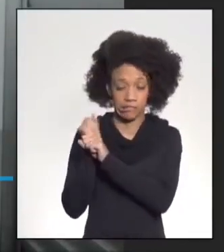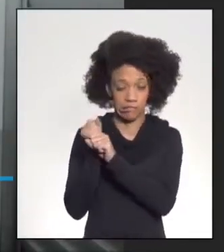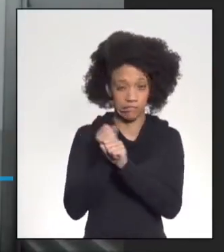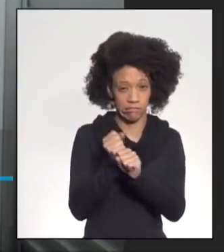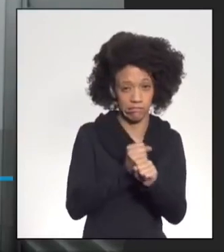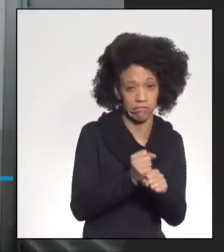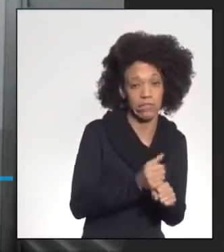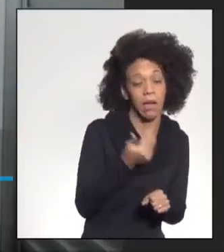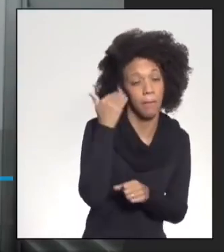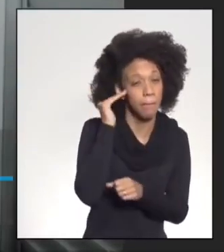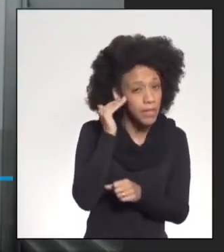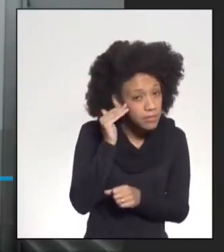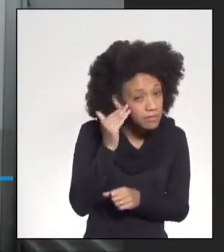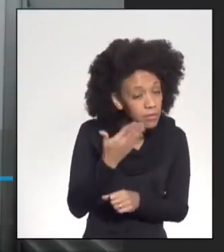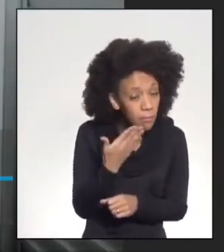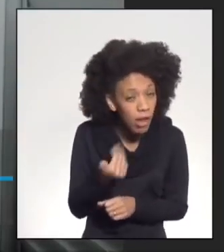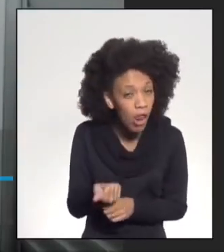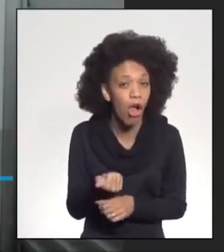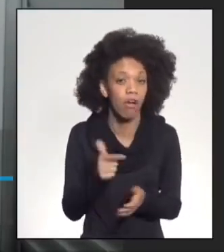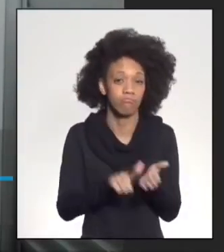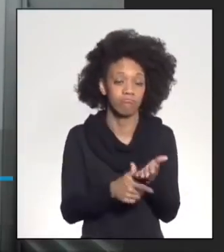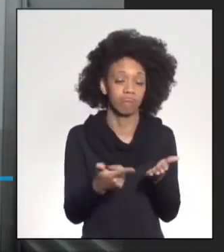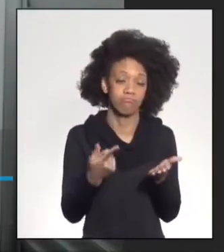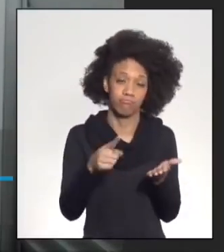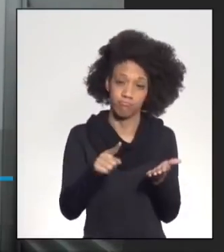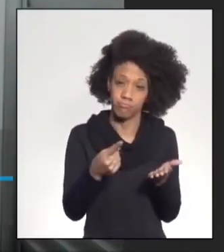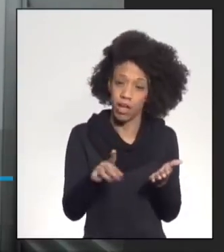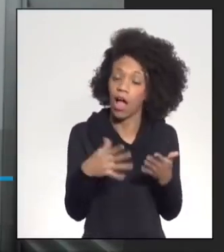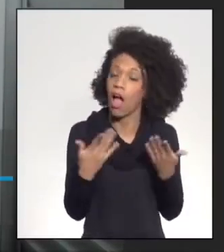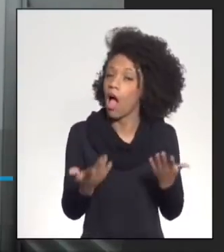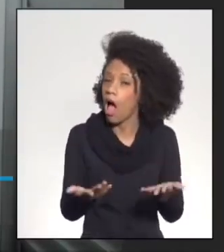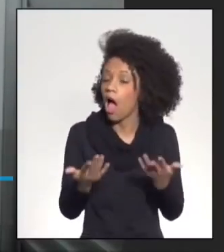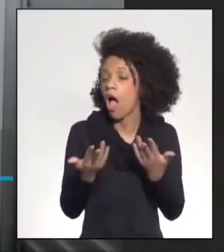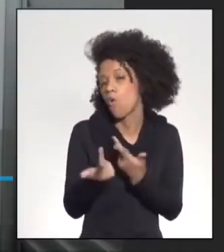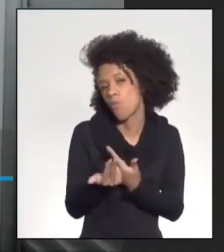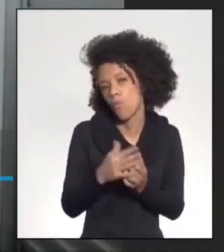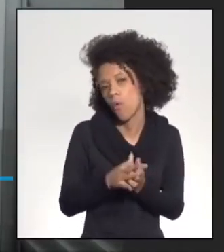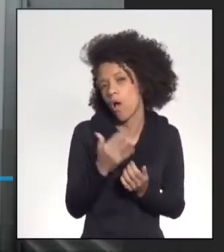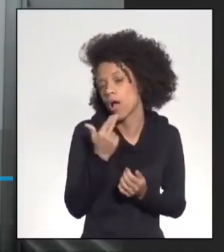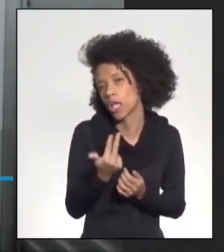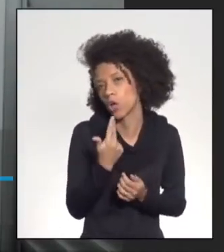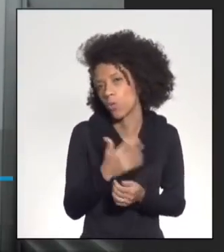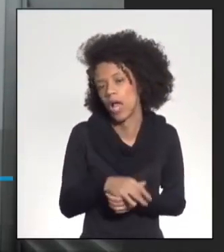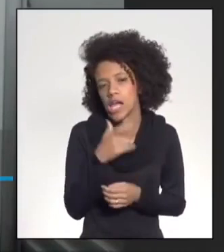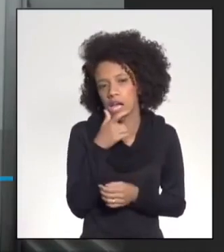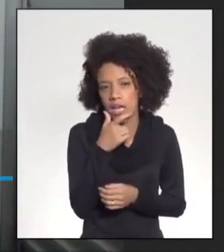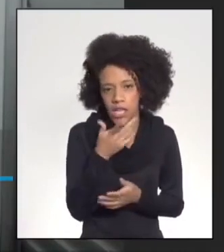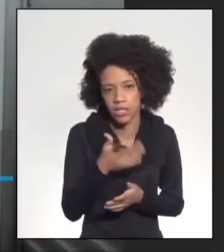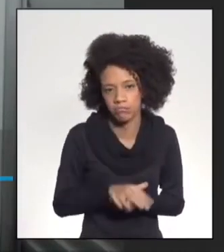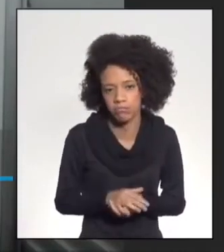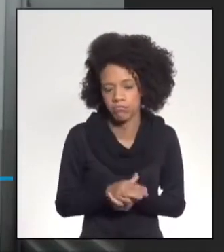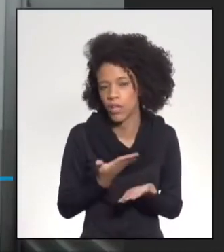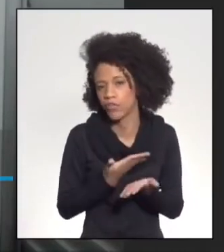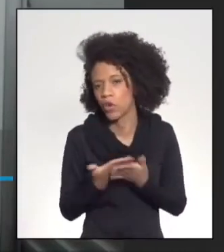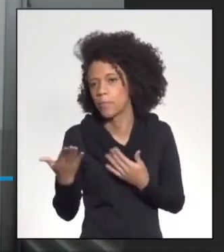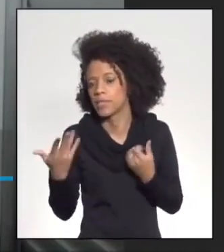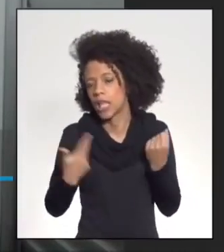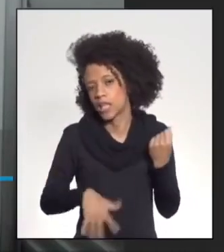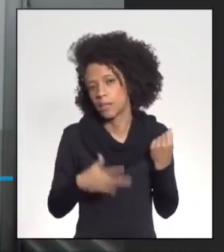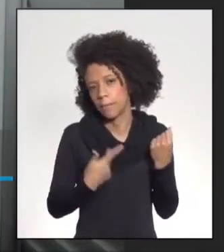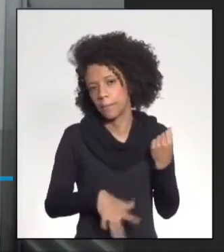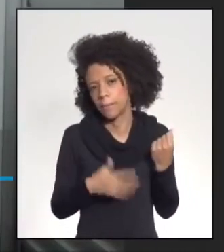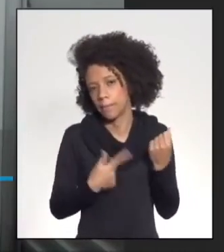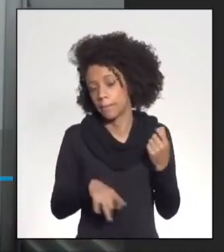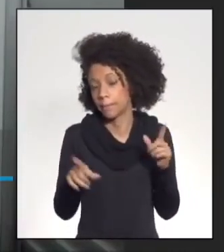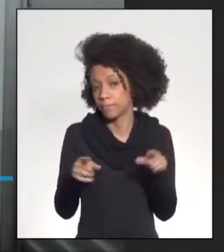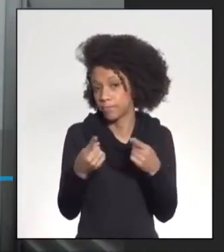começar a entender uma partitura. É como eu falei, é como se fosse um outro idioma. Vou começar a falar inglês. Vou começar a tocar um instrumento